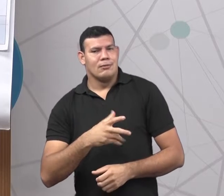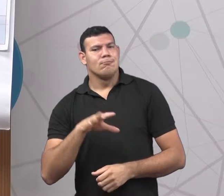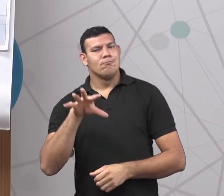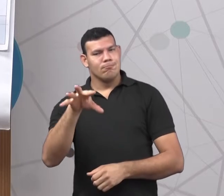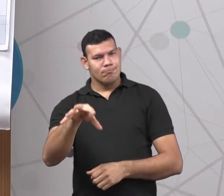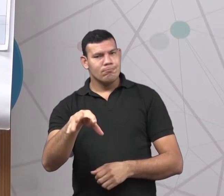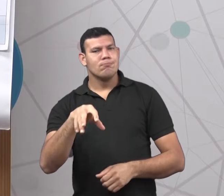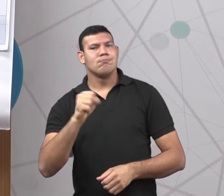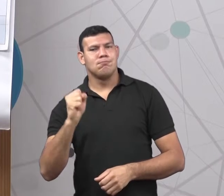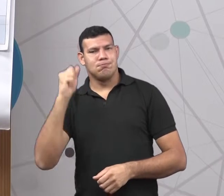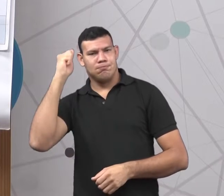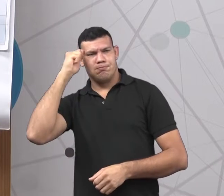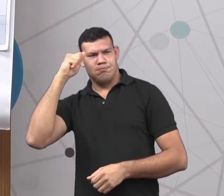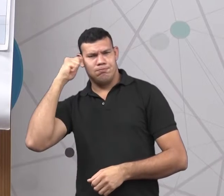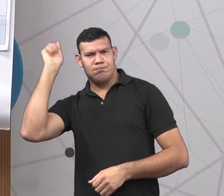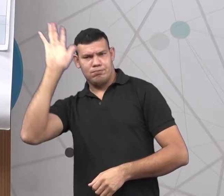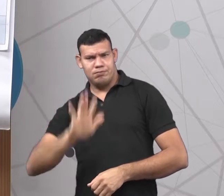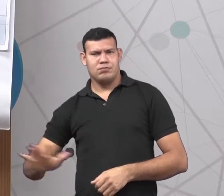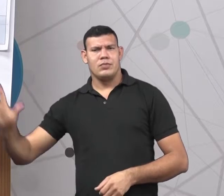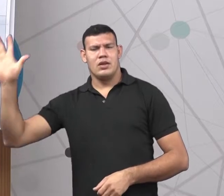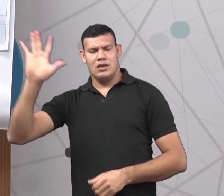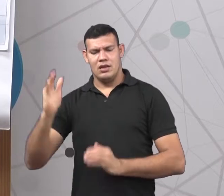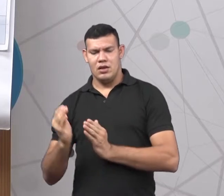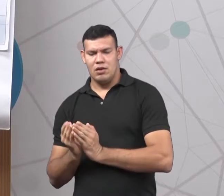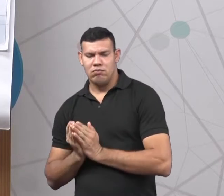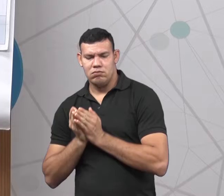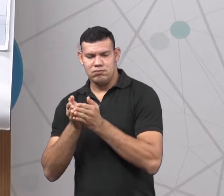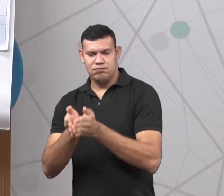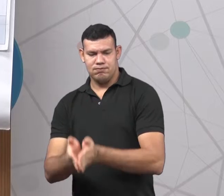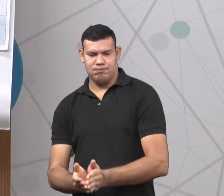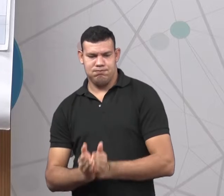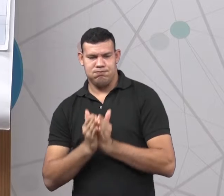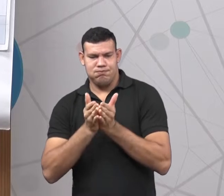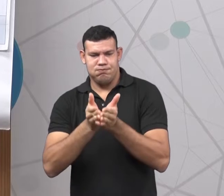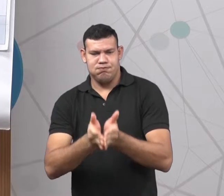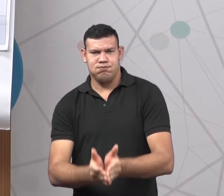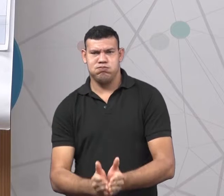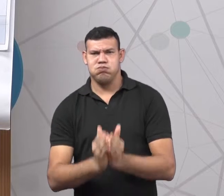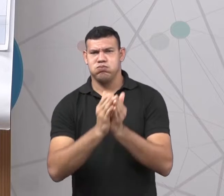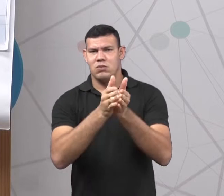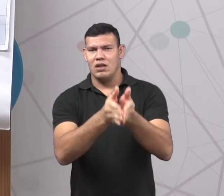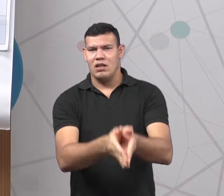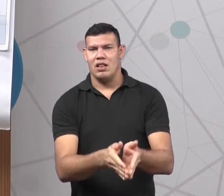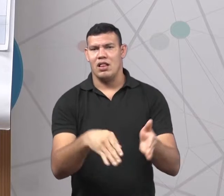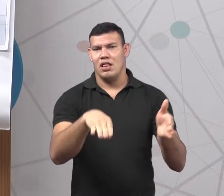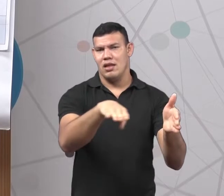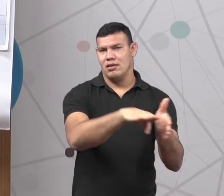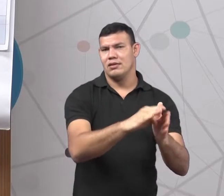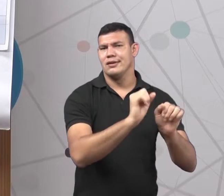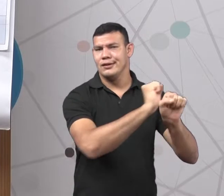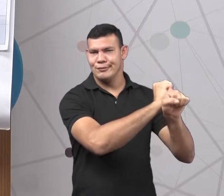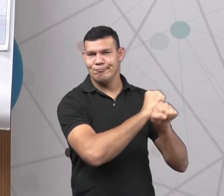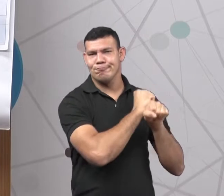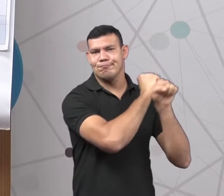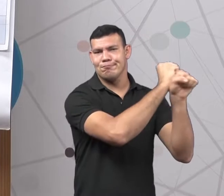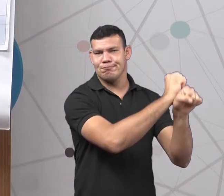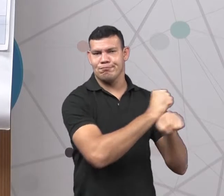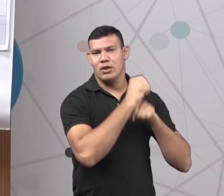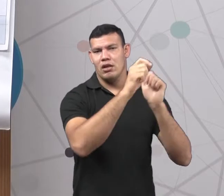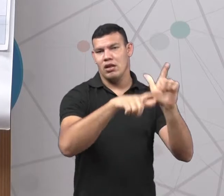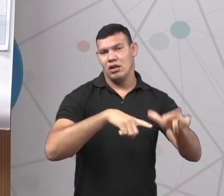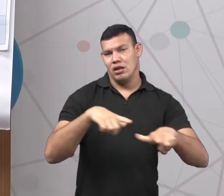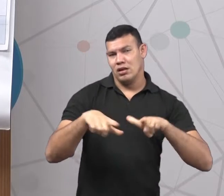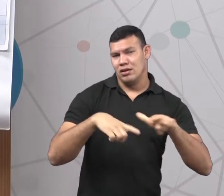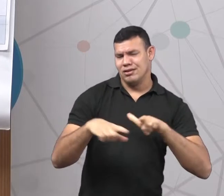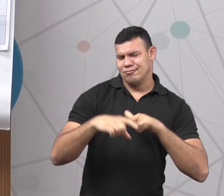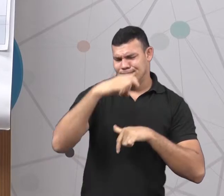buscar na África negros para trabalhar em situação de escravidão no cultivo da cana-de-açúcar. Vamos ver mais